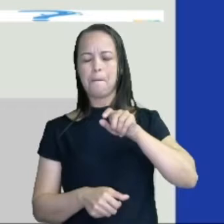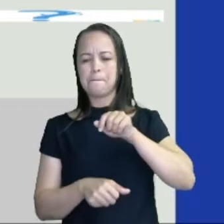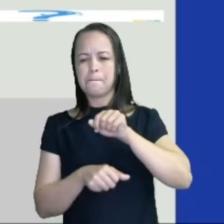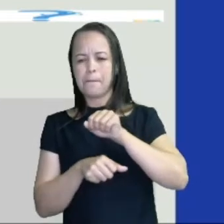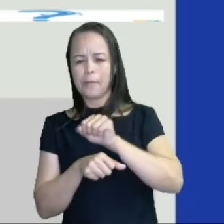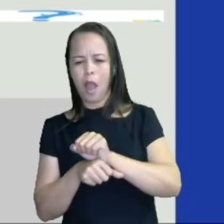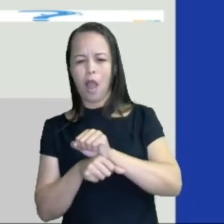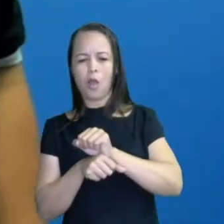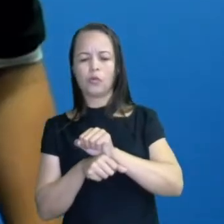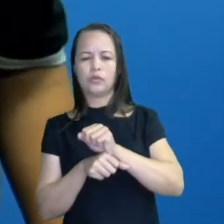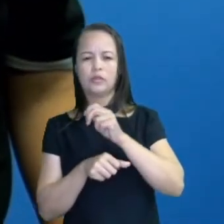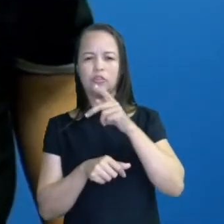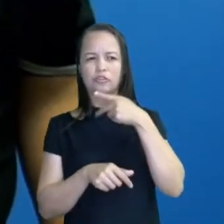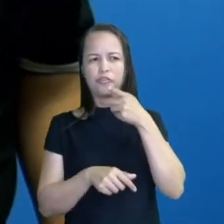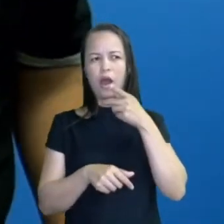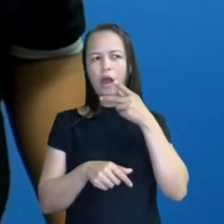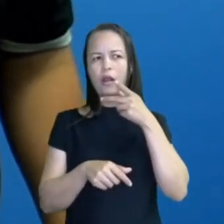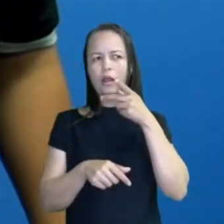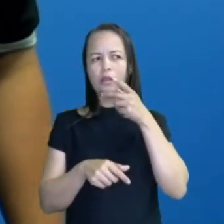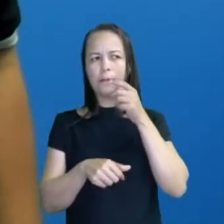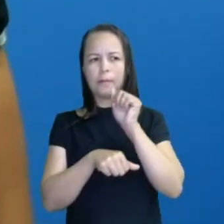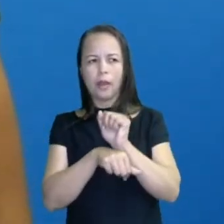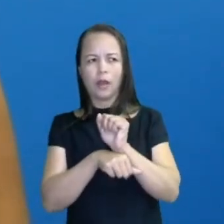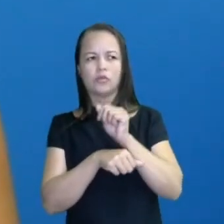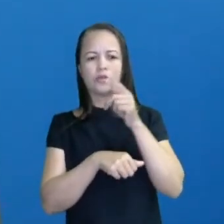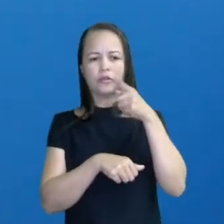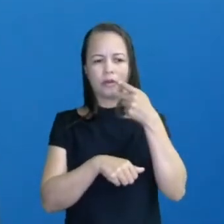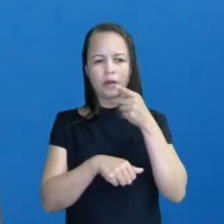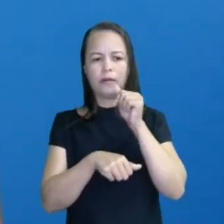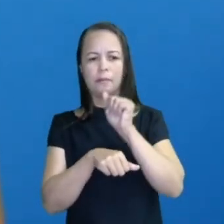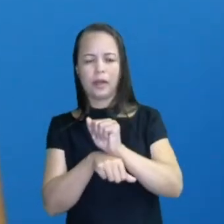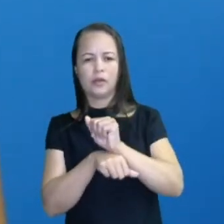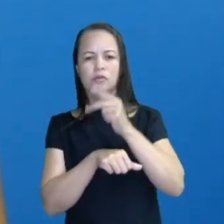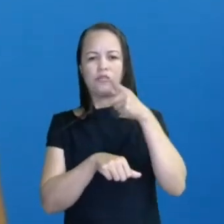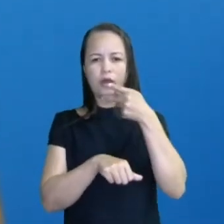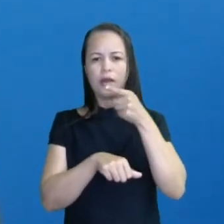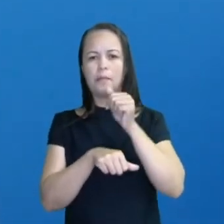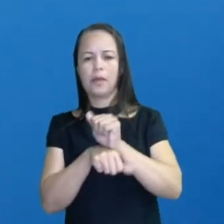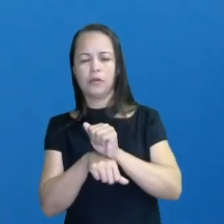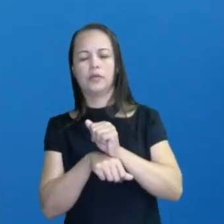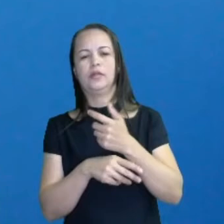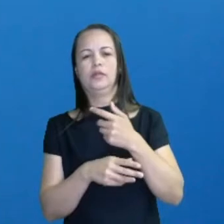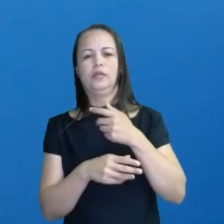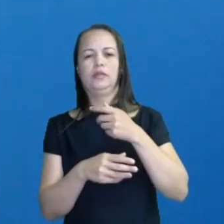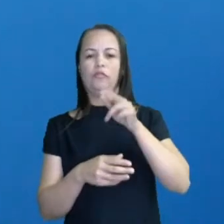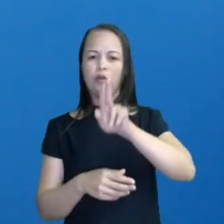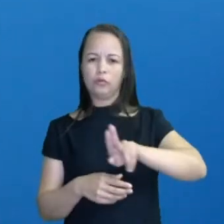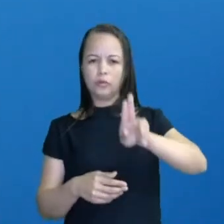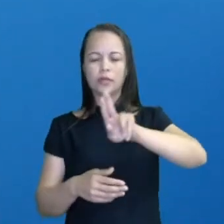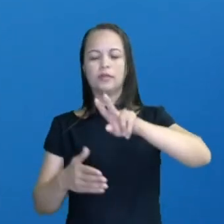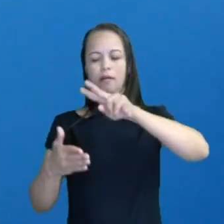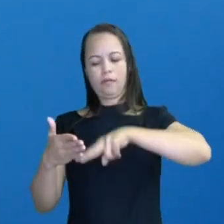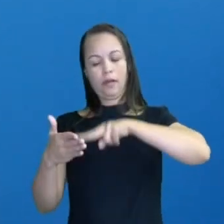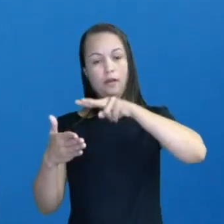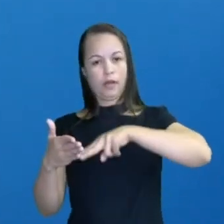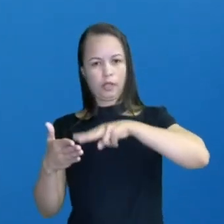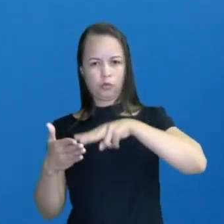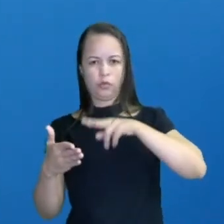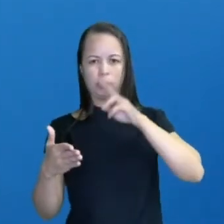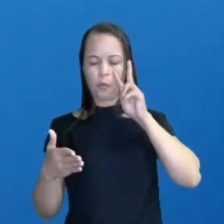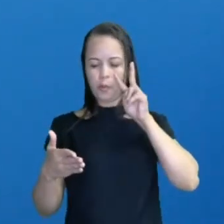né? Aquela pausa, aquela pequena pausa que você vai utilizar na sua leitura. Então, sempre fique atento